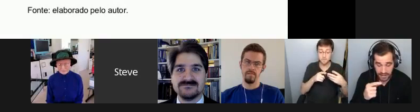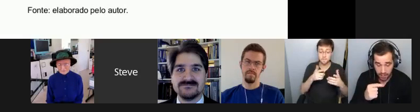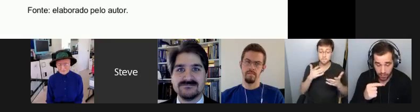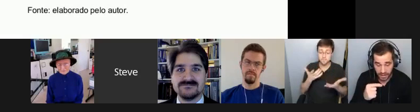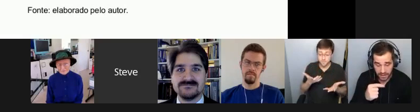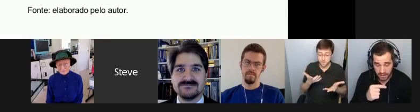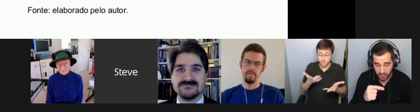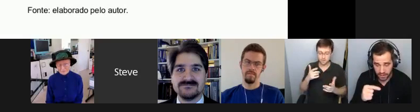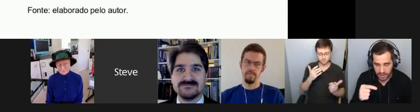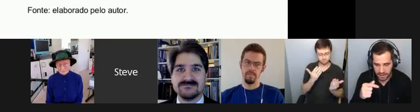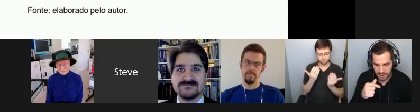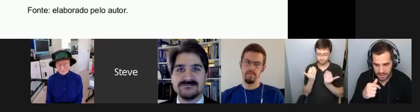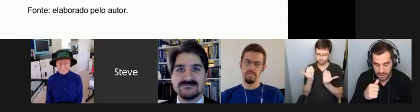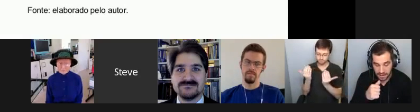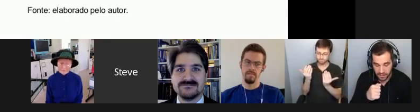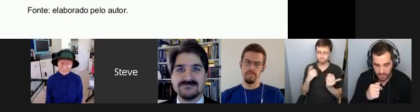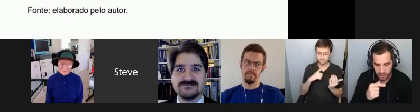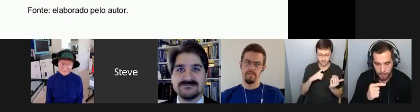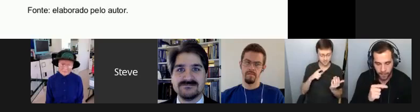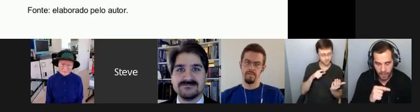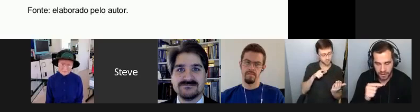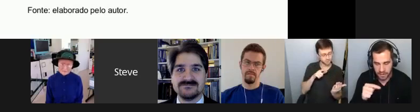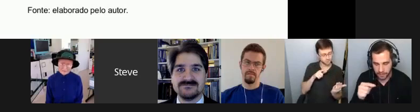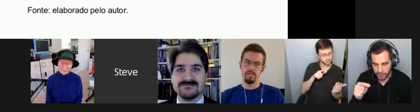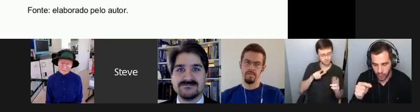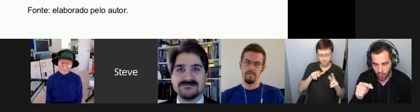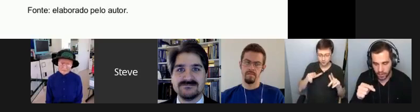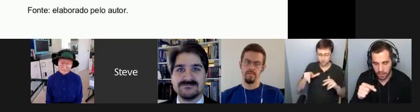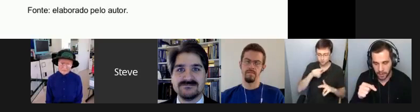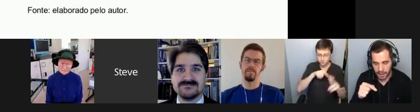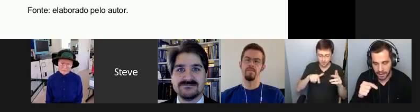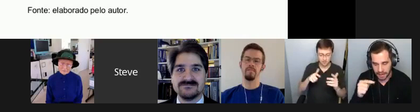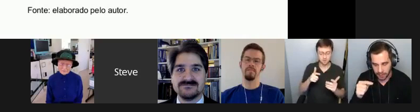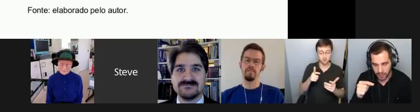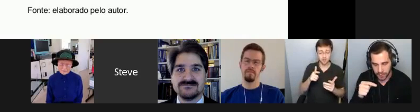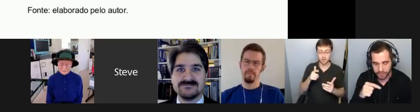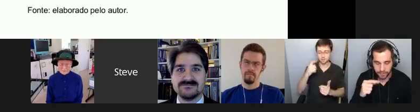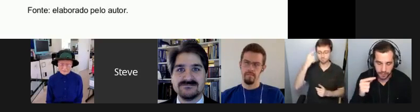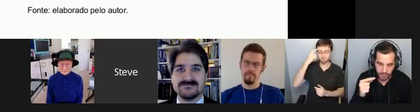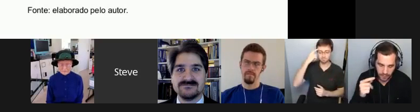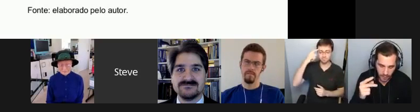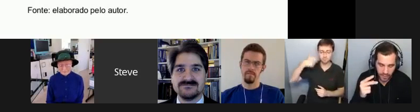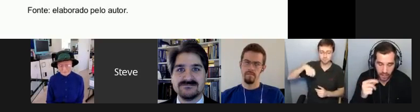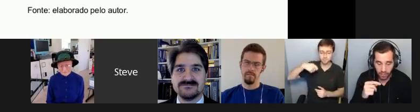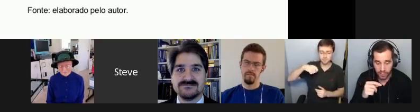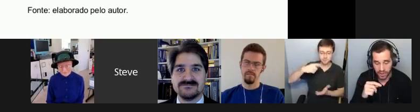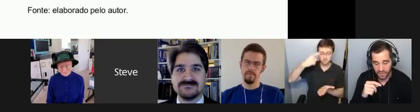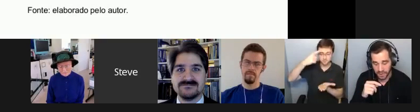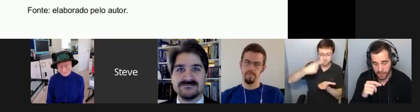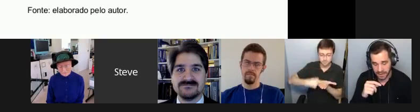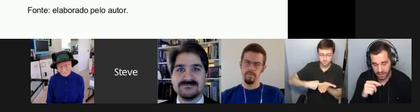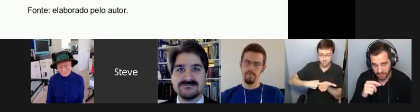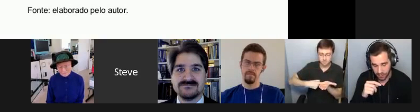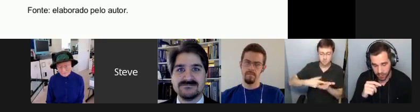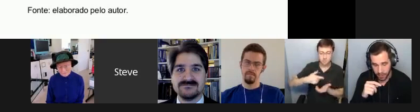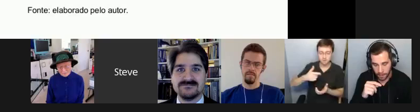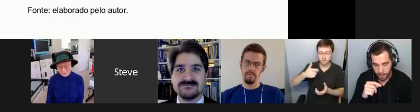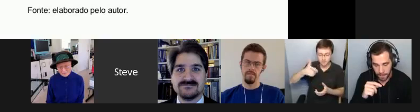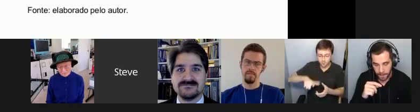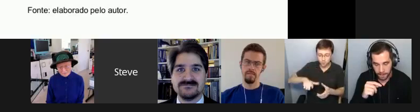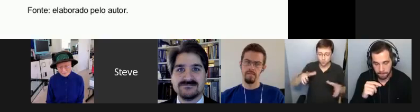Então, fazendo essa comparação entre esses textos, nós contemplaríamos o segundo objetivo